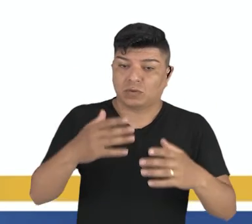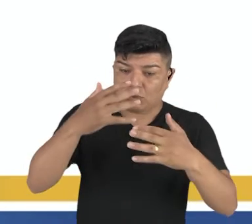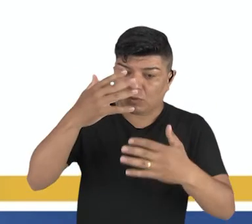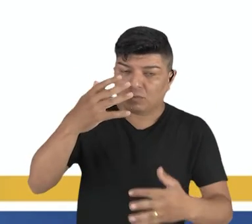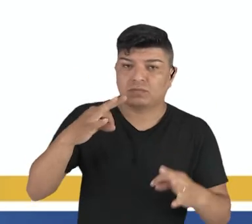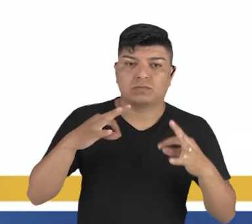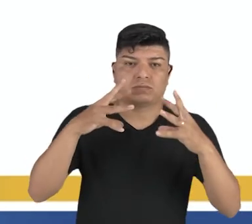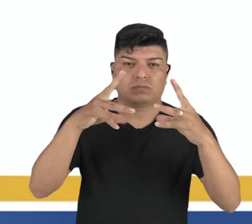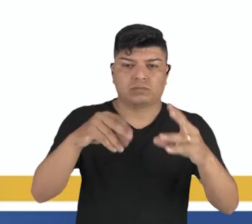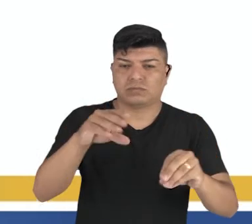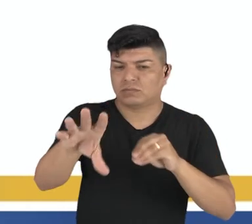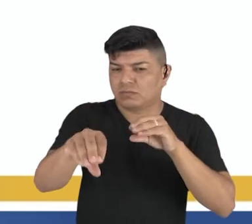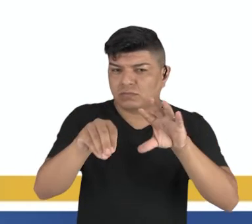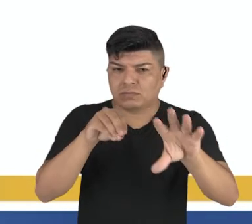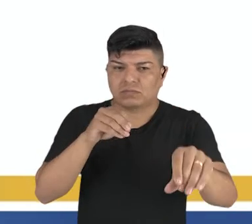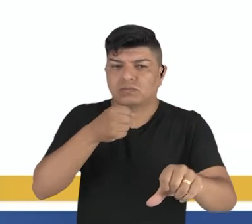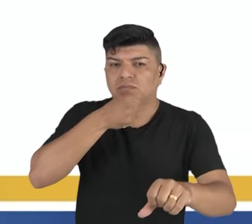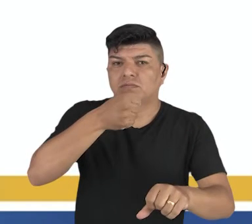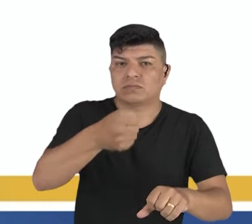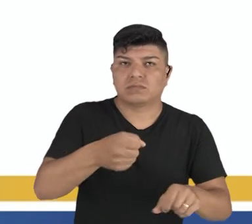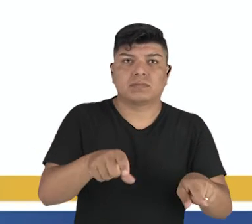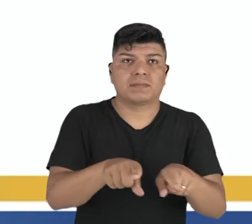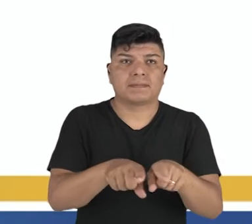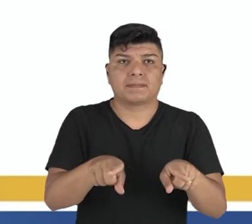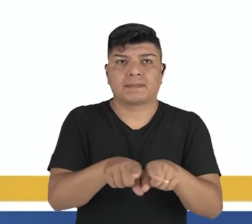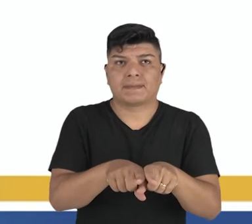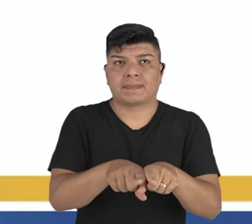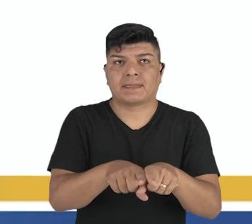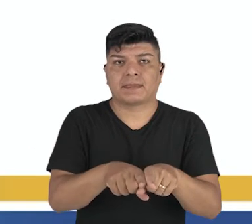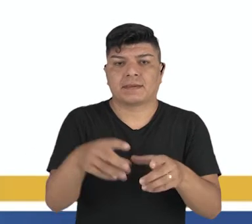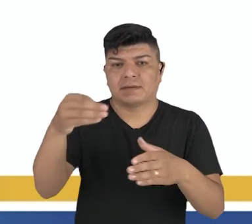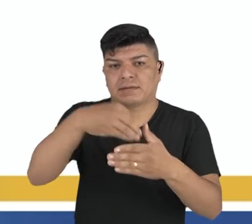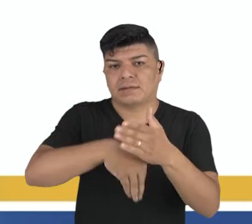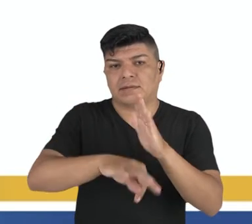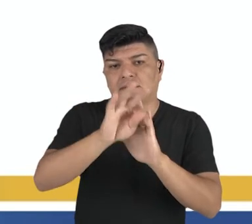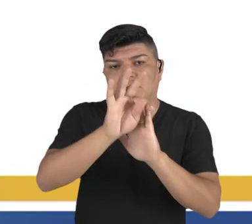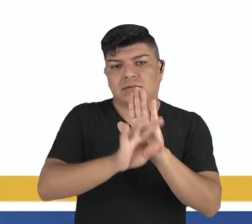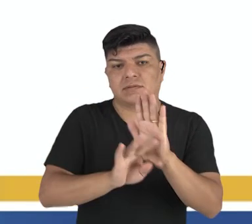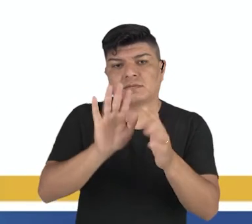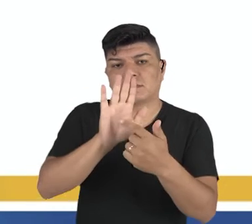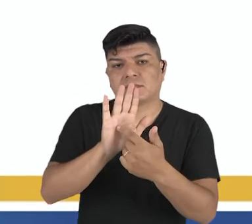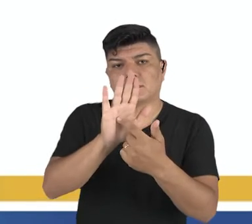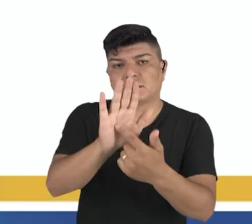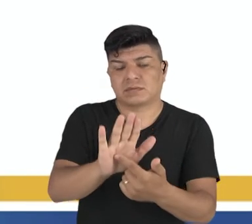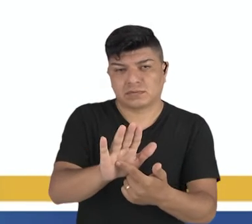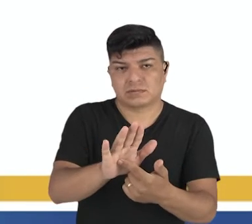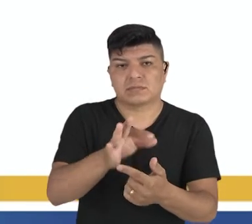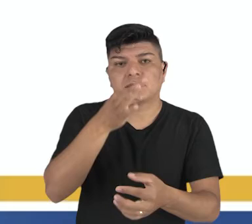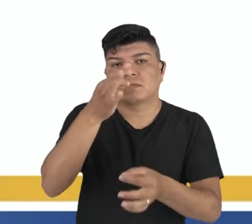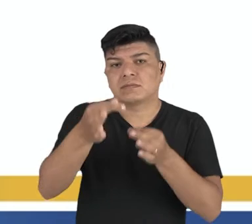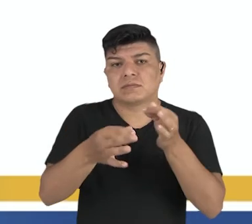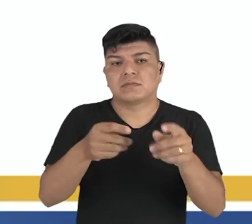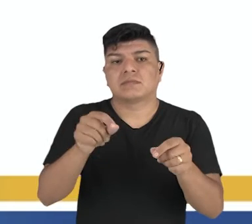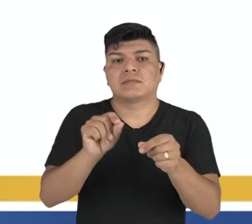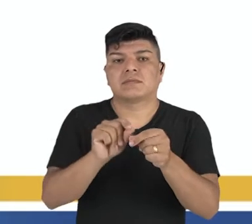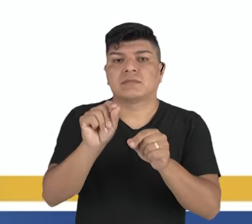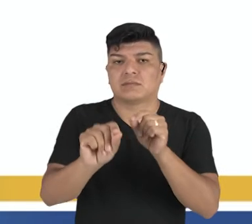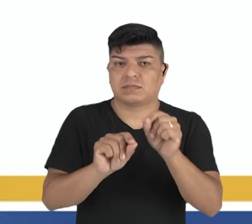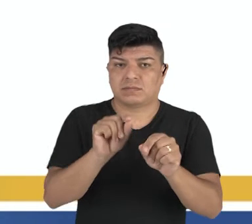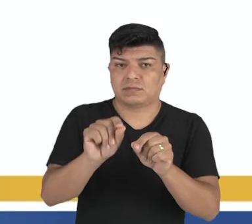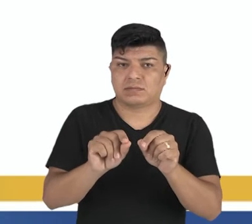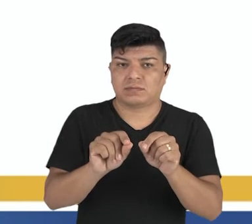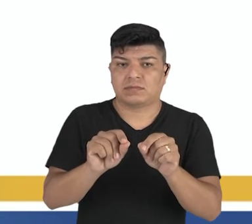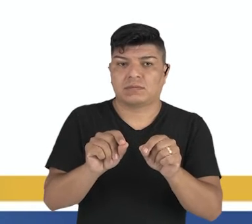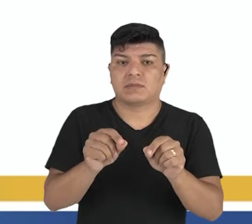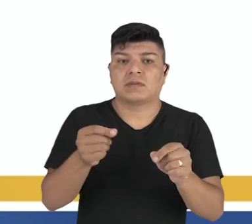as coletas, as entrevistas, dentro dos textos expositivos, argumentativos, eles servem para isso,